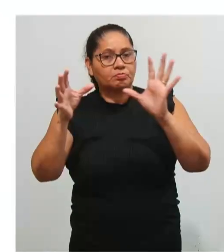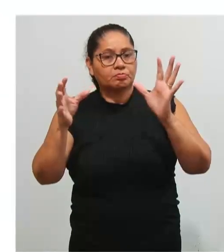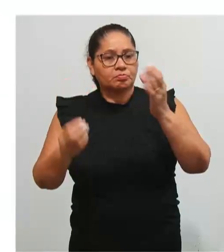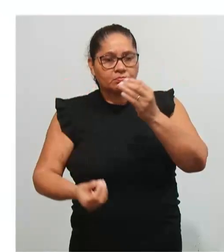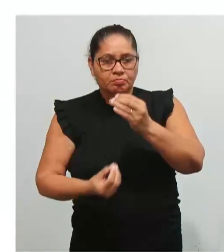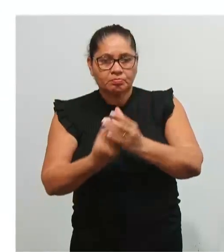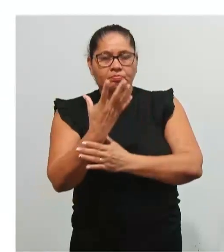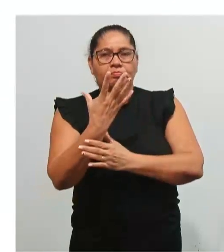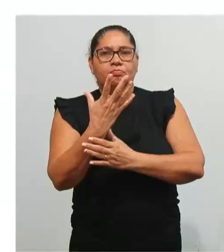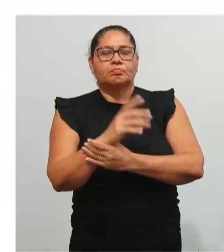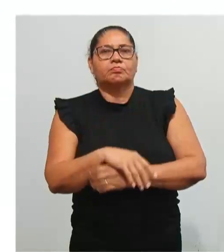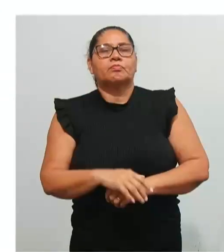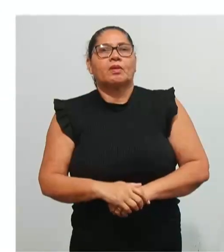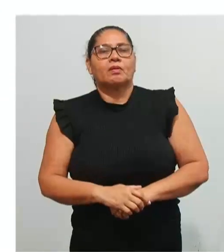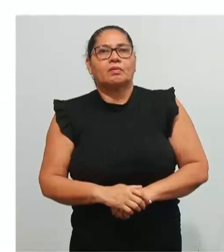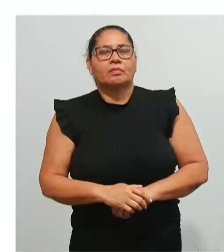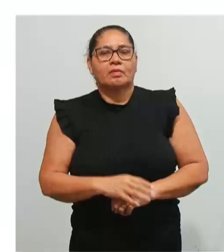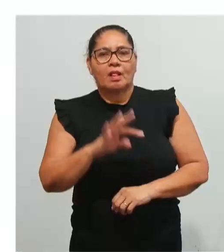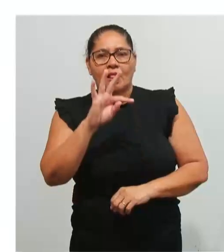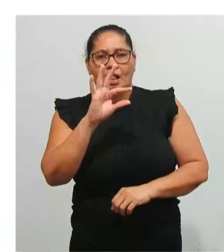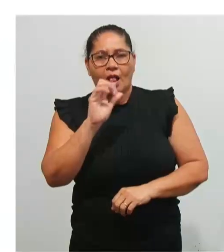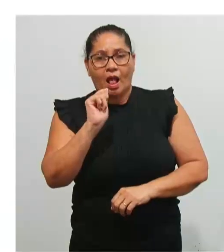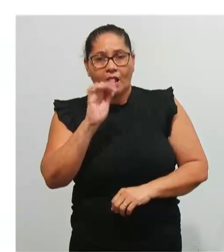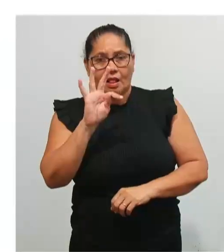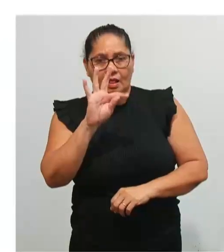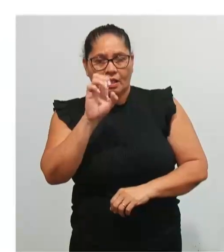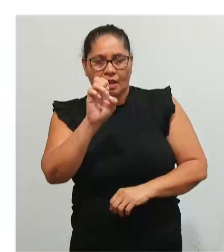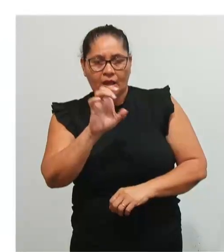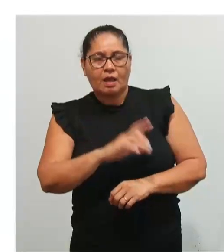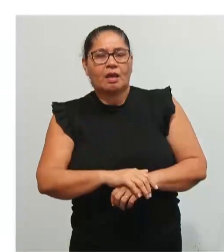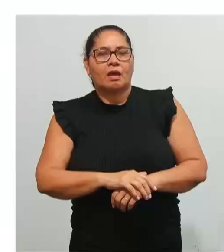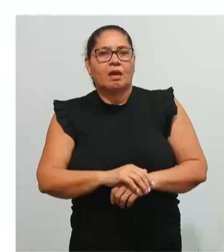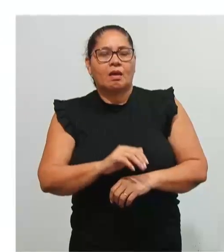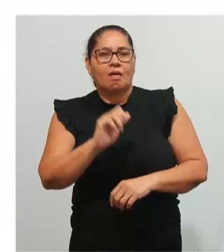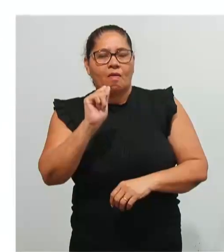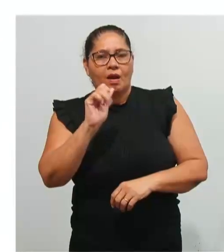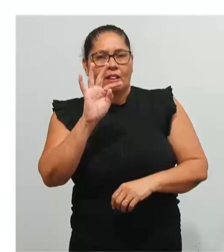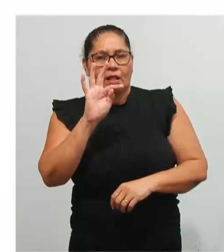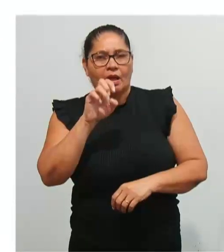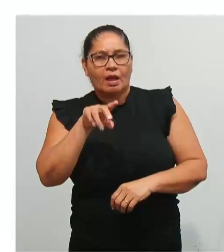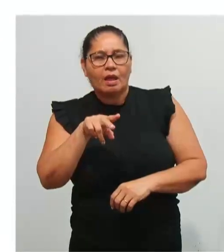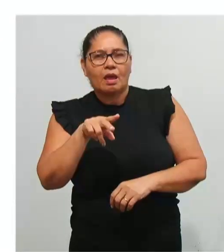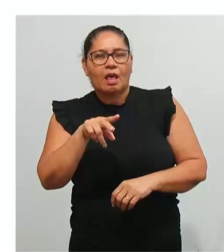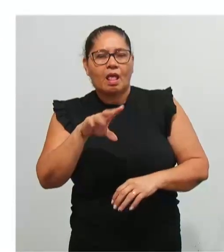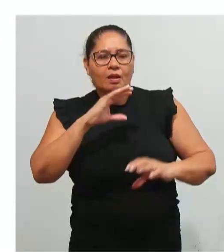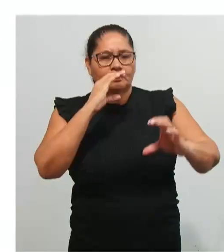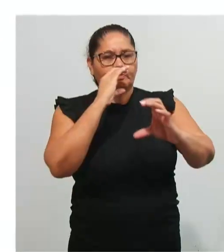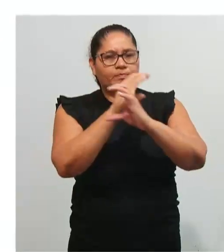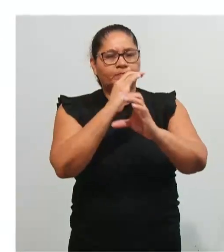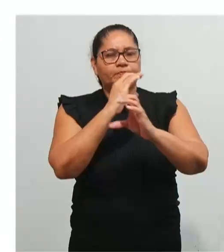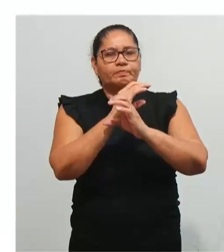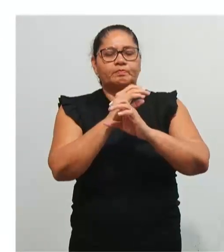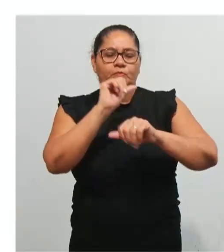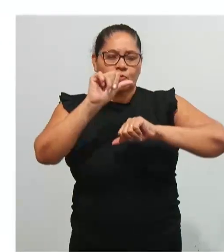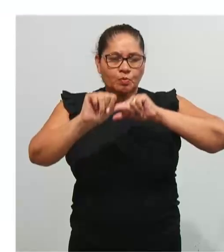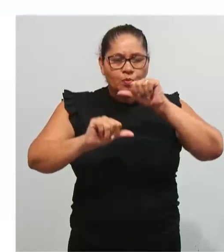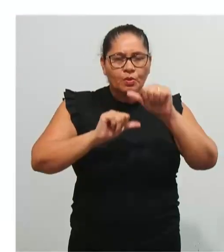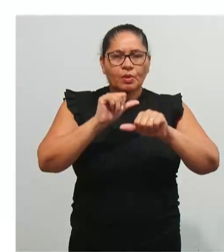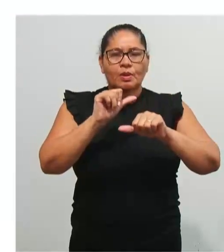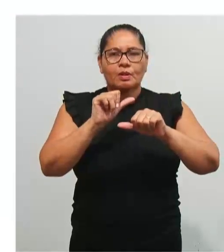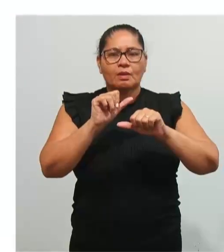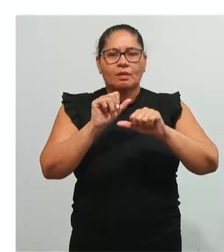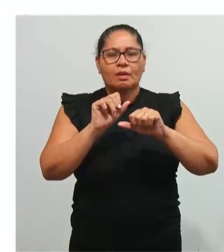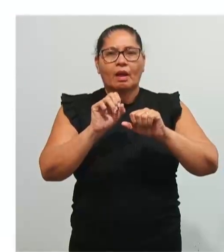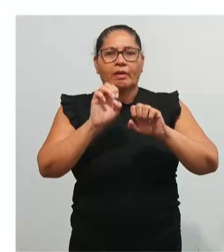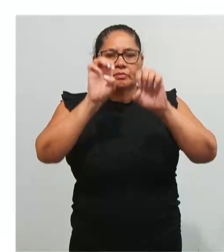exemplo, a Anatel, a Anael, as agências que vão falar aí de comunicações. Isso vai trazer umas reformas muito estruturais para o